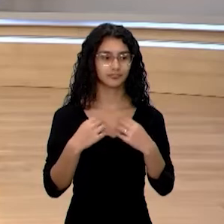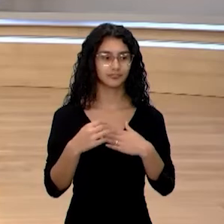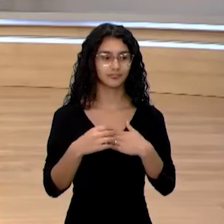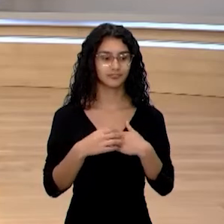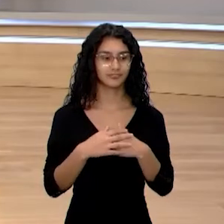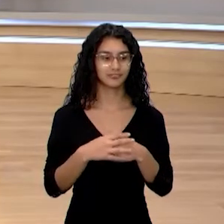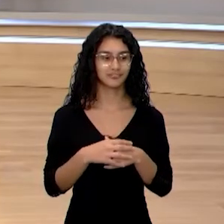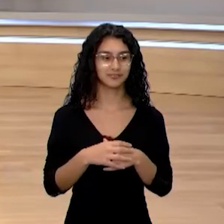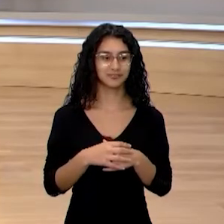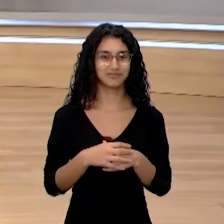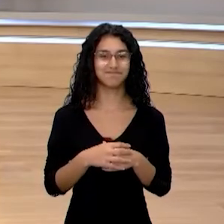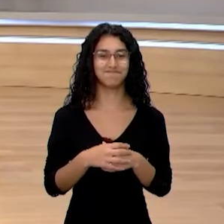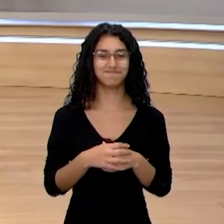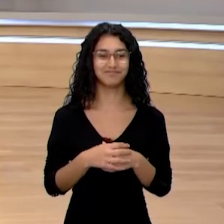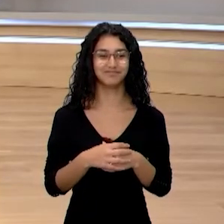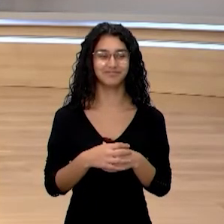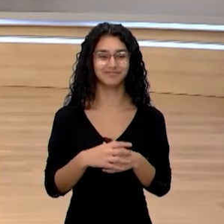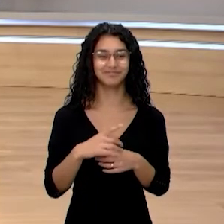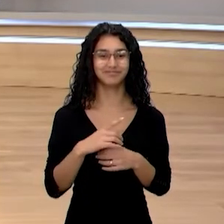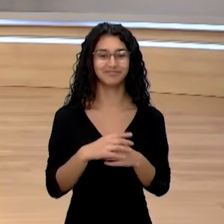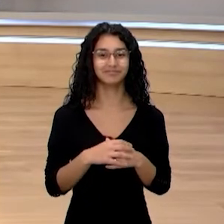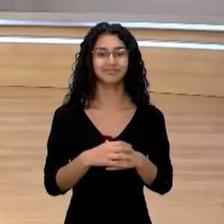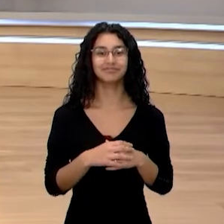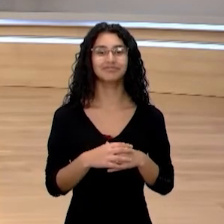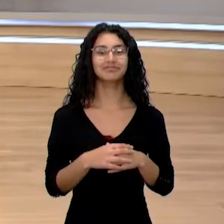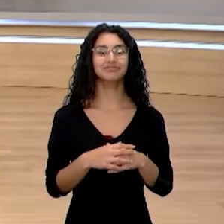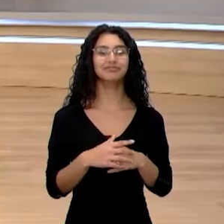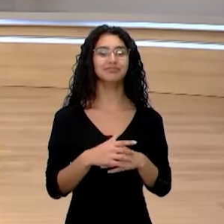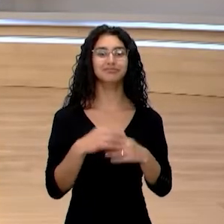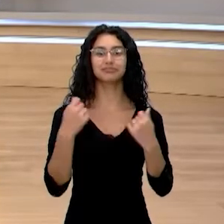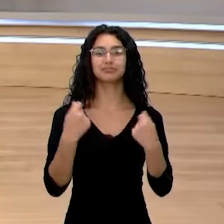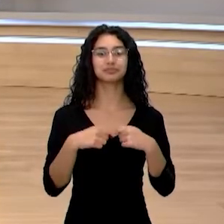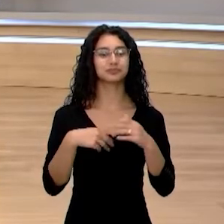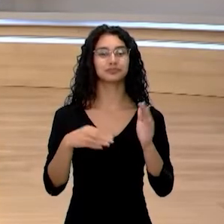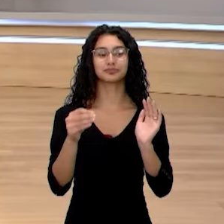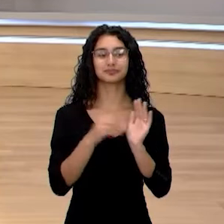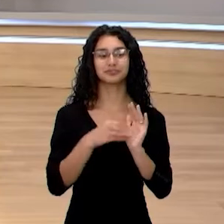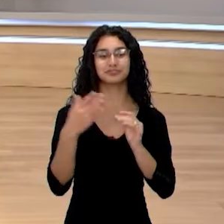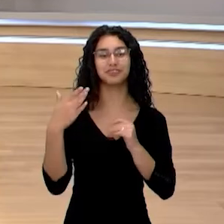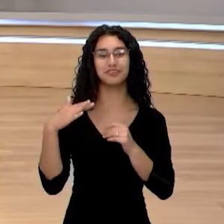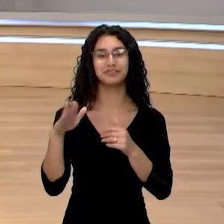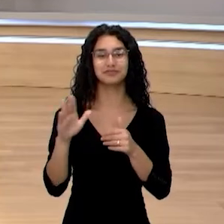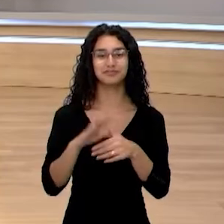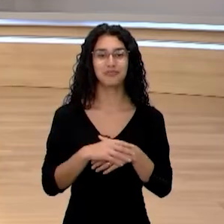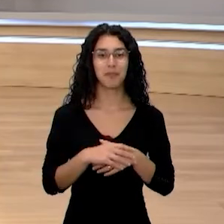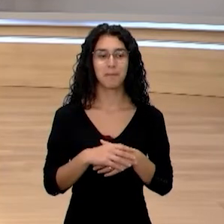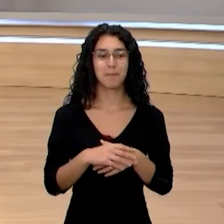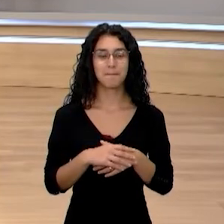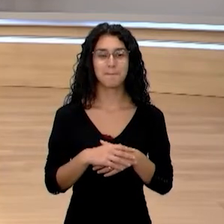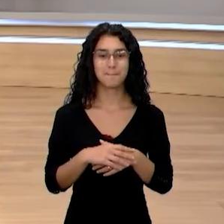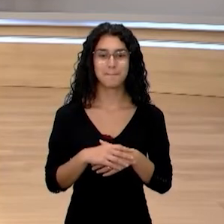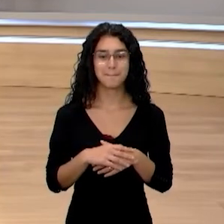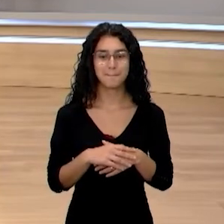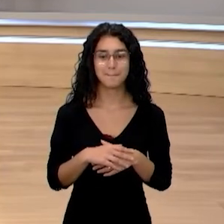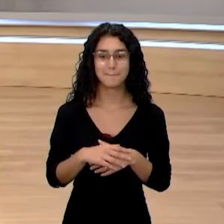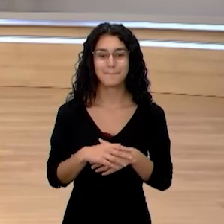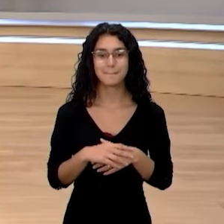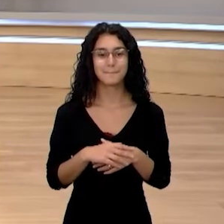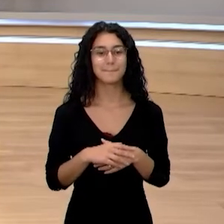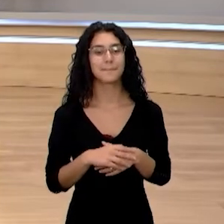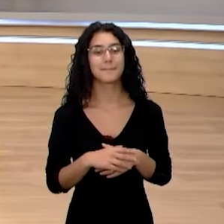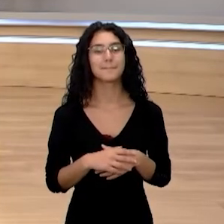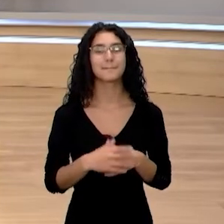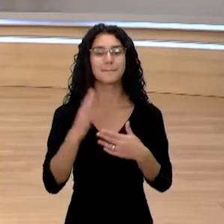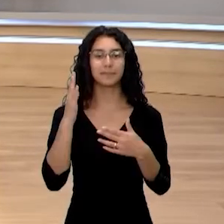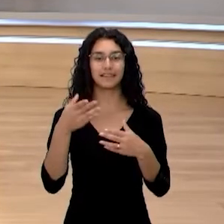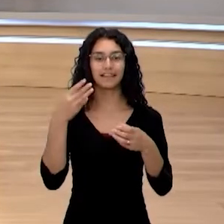como. Primeiro que você vai nem pisar lá, né? Vai, Pri. Nem pisar você vai. É mais fácil flutuar. Ó, já a